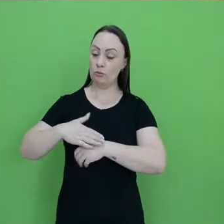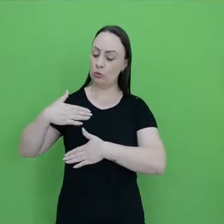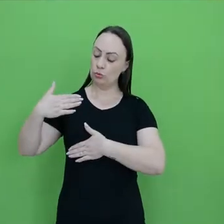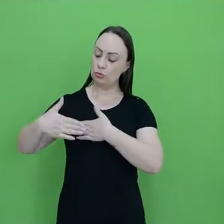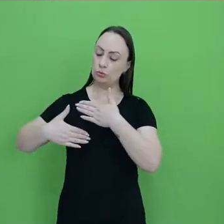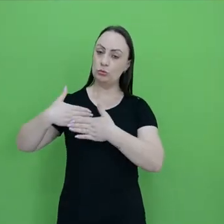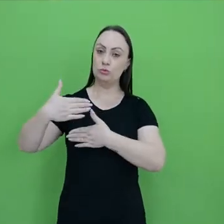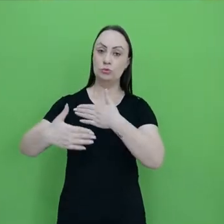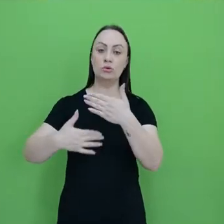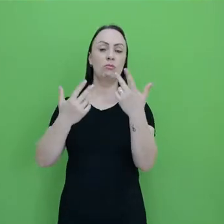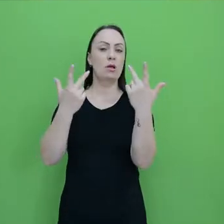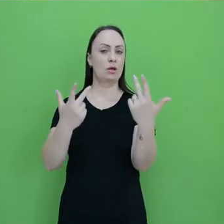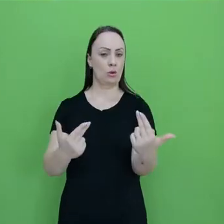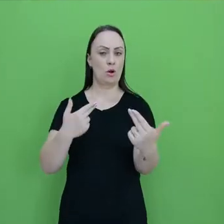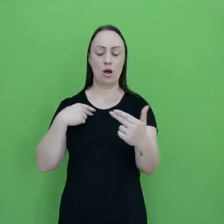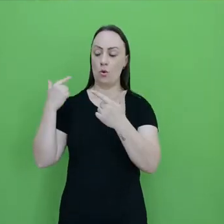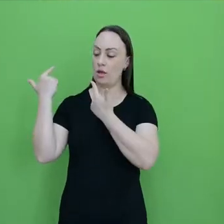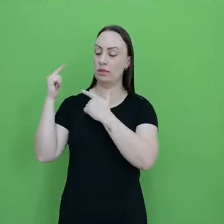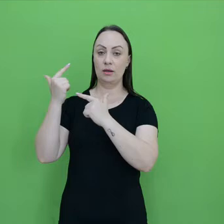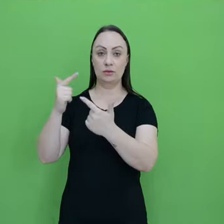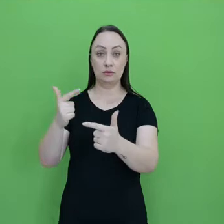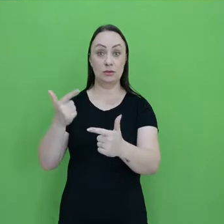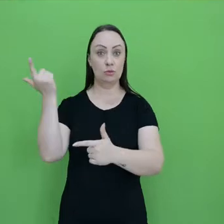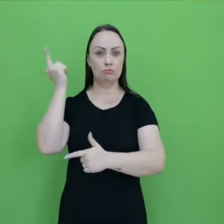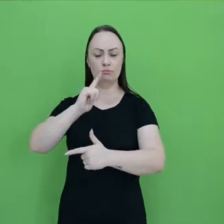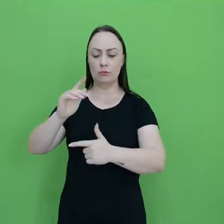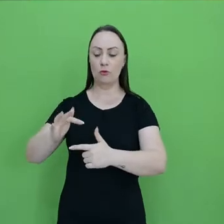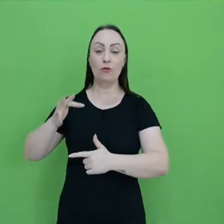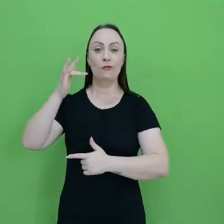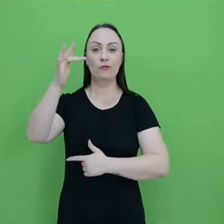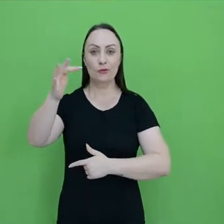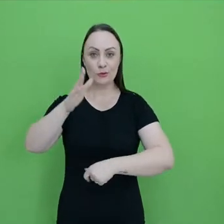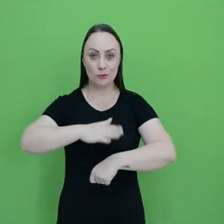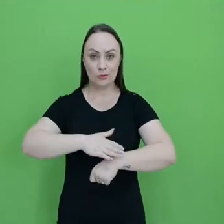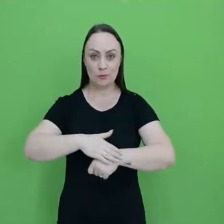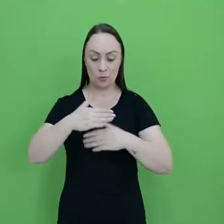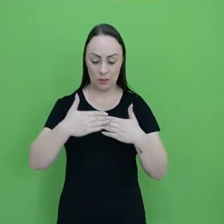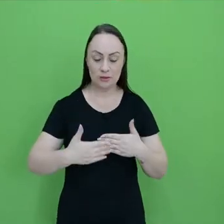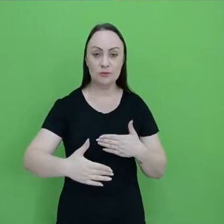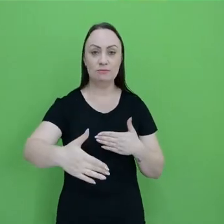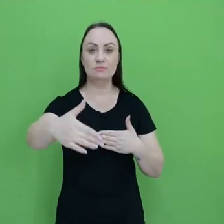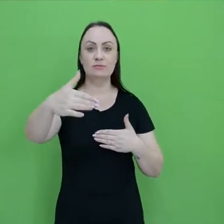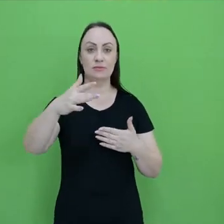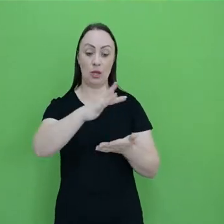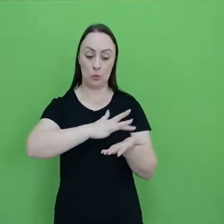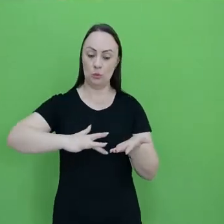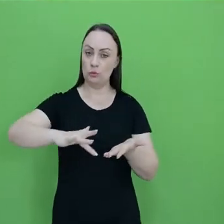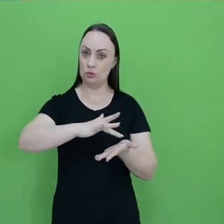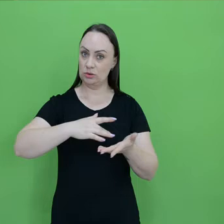Passou o tempo, e como dita a tradição, para a prosperidade, a partir daquele momento,